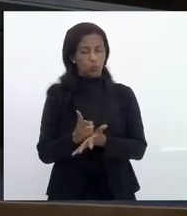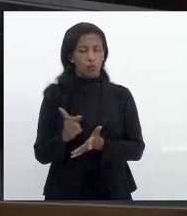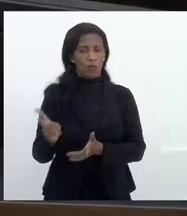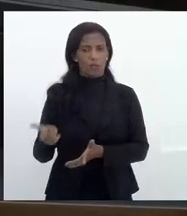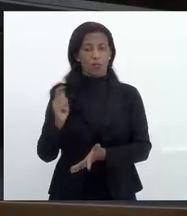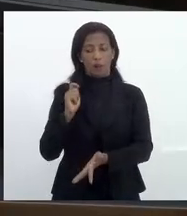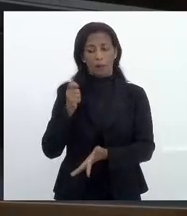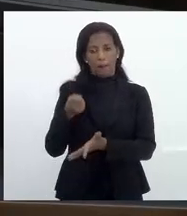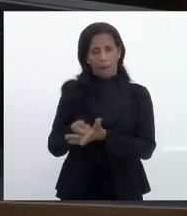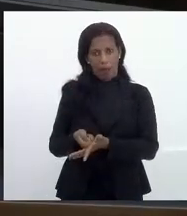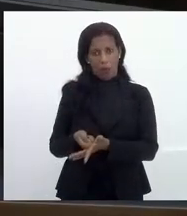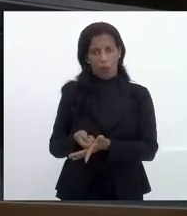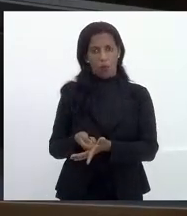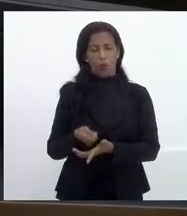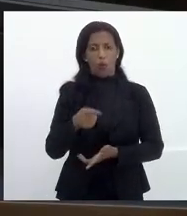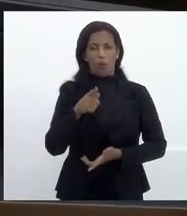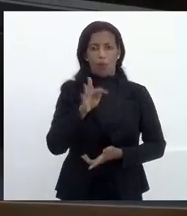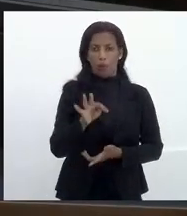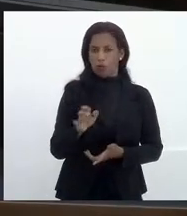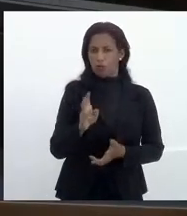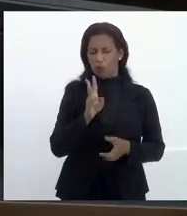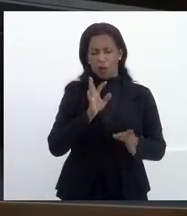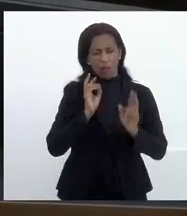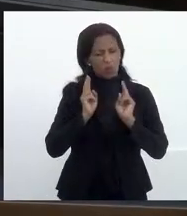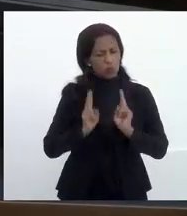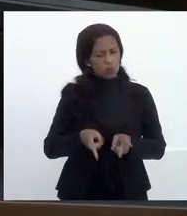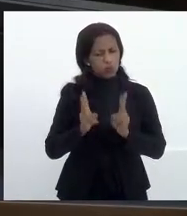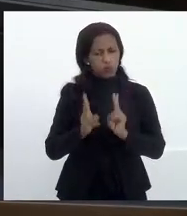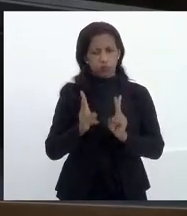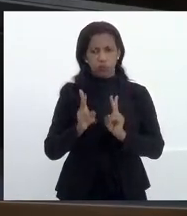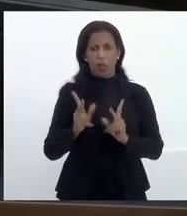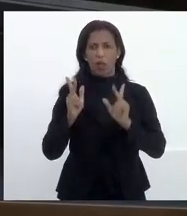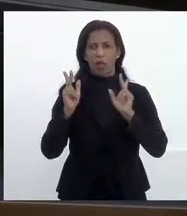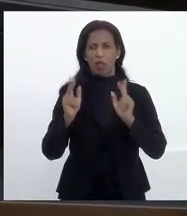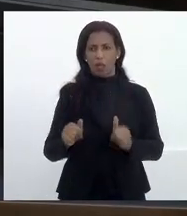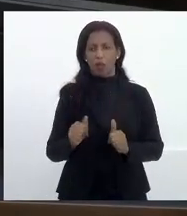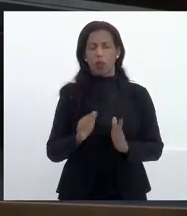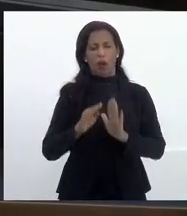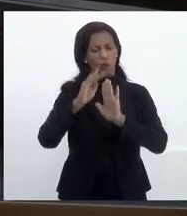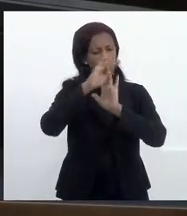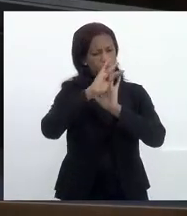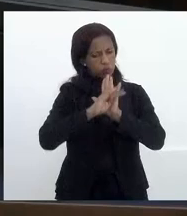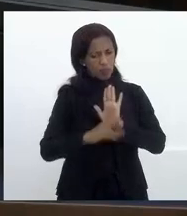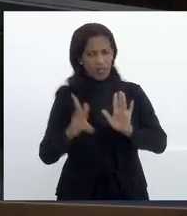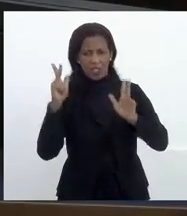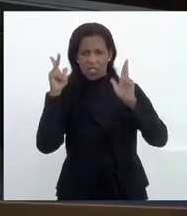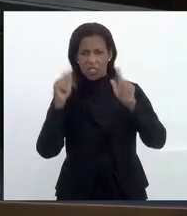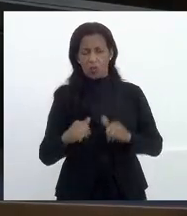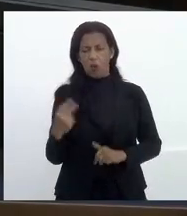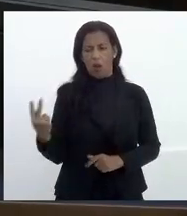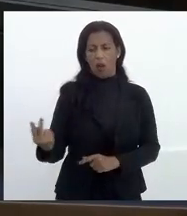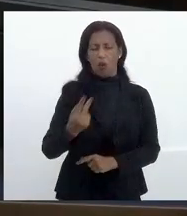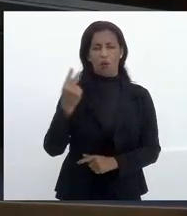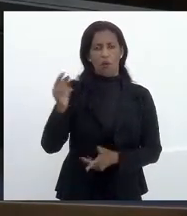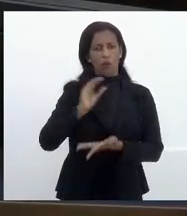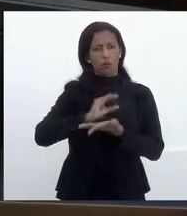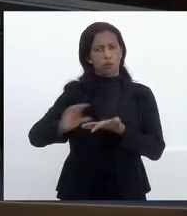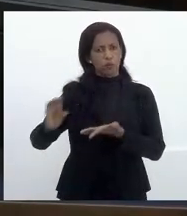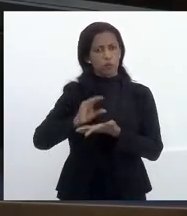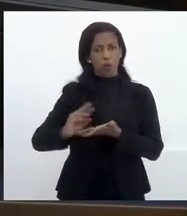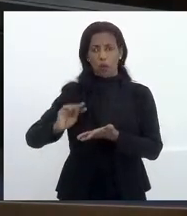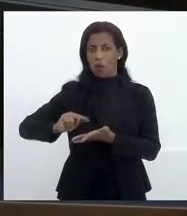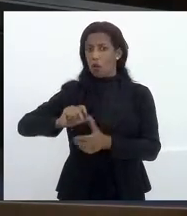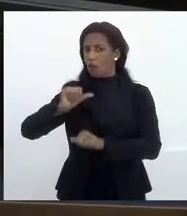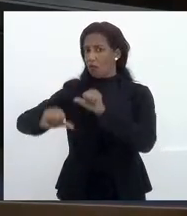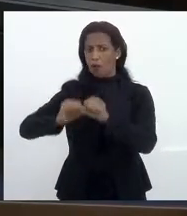sendo pago pelo Tesouro da mesma forma que sempre foi pago referente exatamente igual o valor da contribuição sem